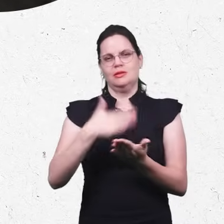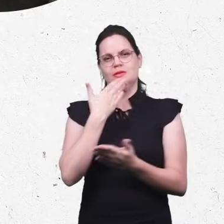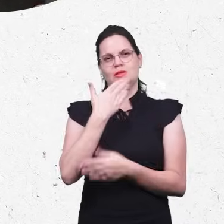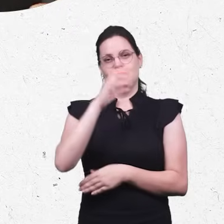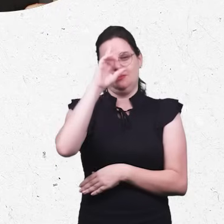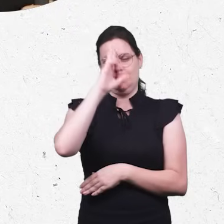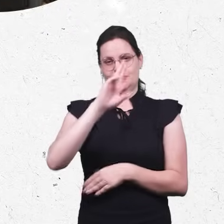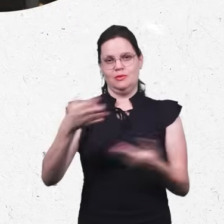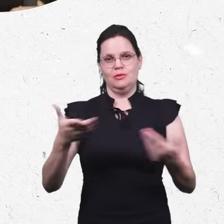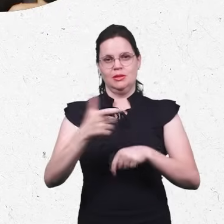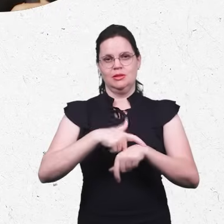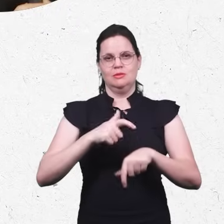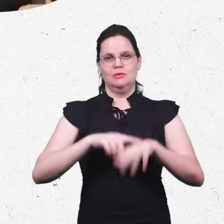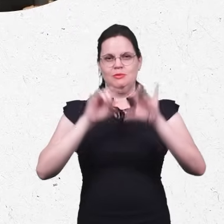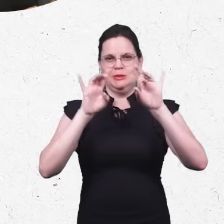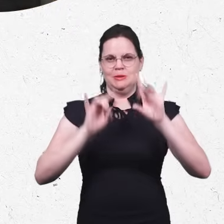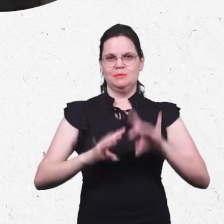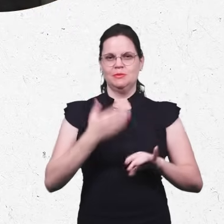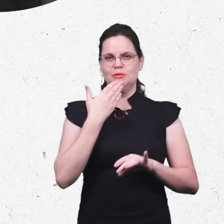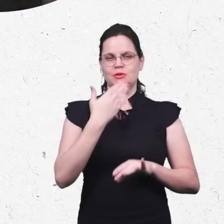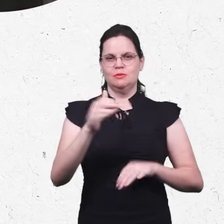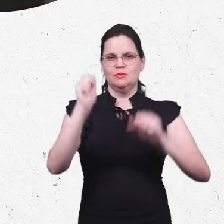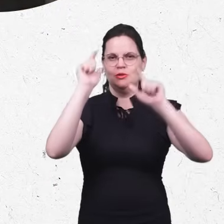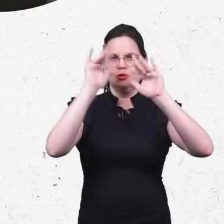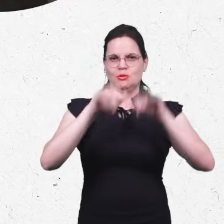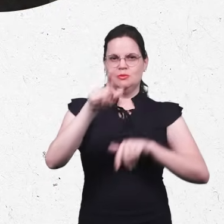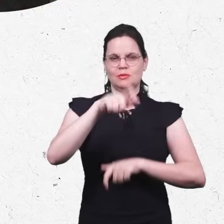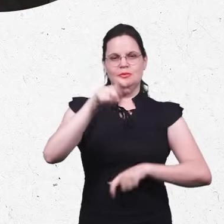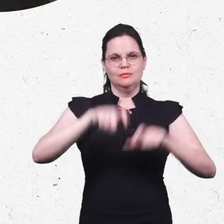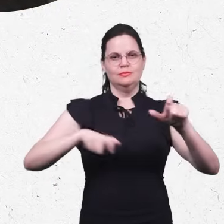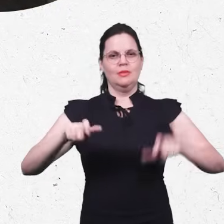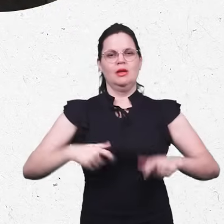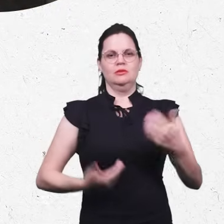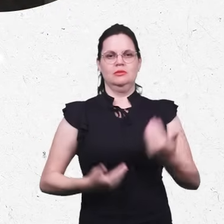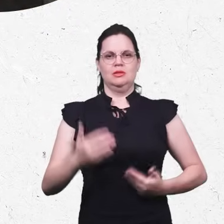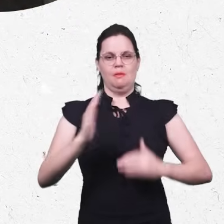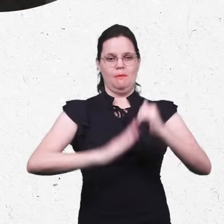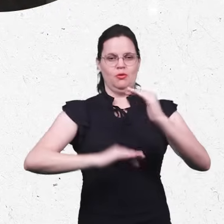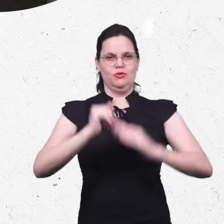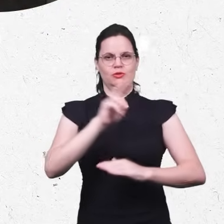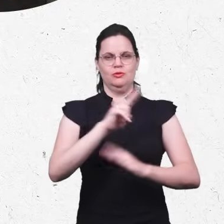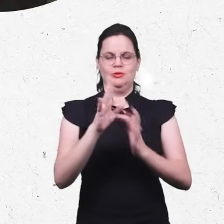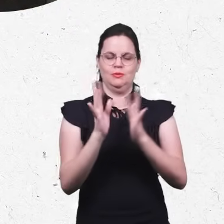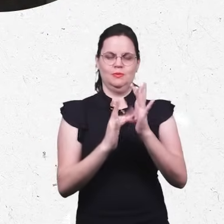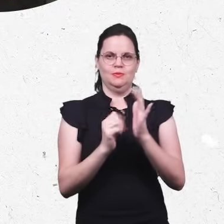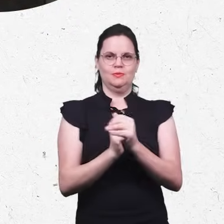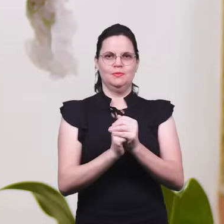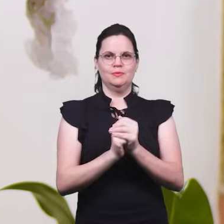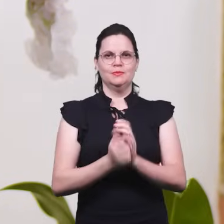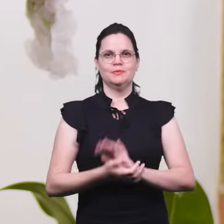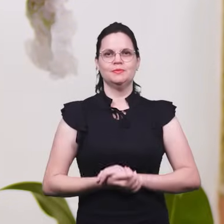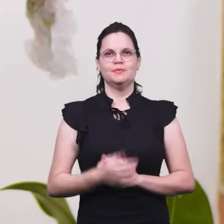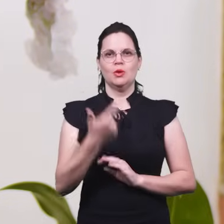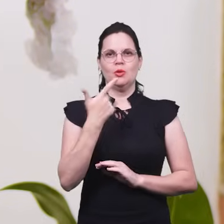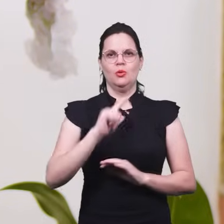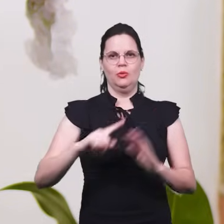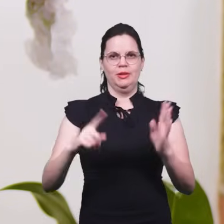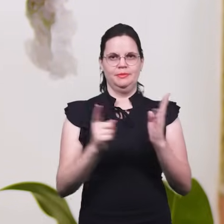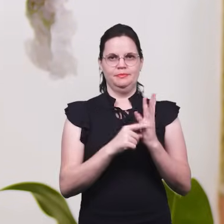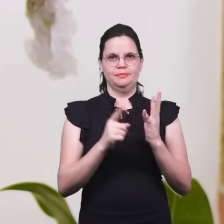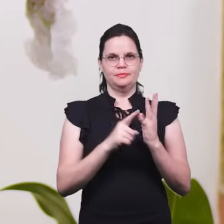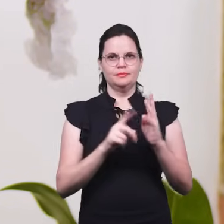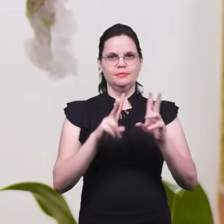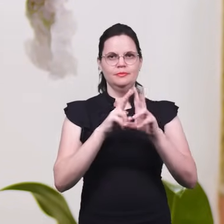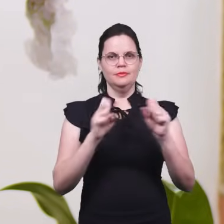Nesse momento, nós Te pedimos a Tua bênção sobre a nossa vida profissional, assim, em nome de Jesus. Amém. Uma intercessão